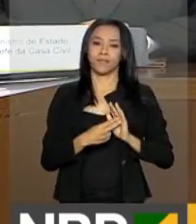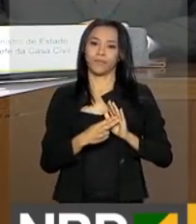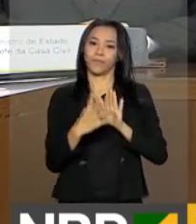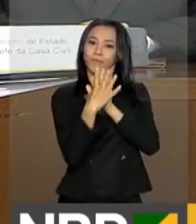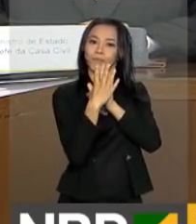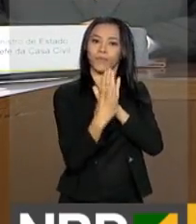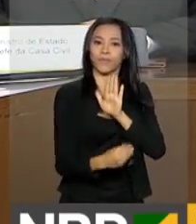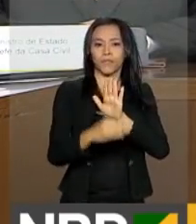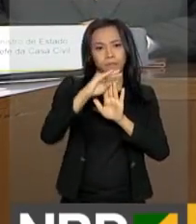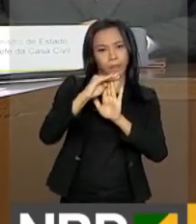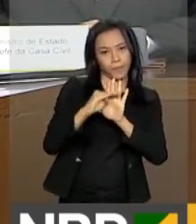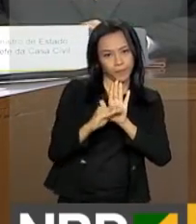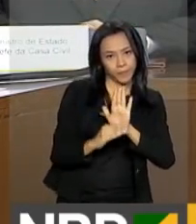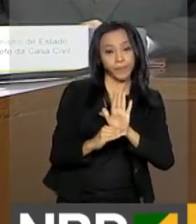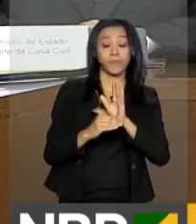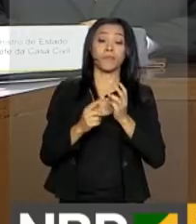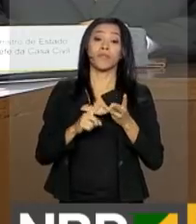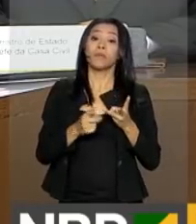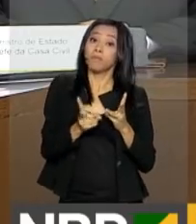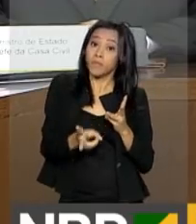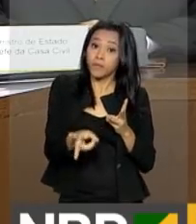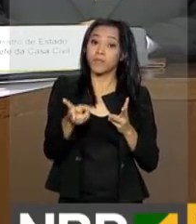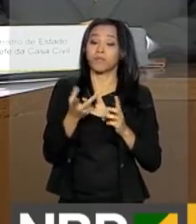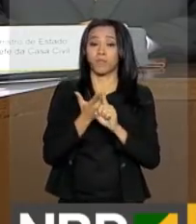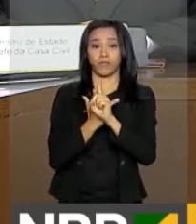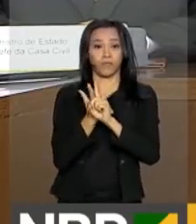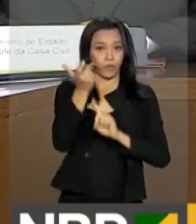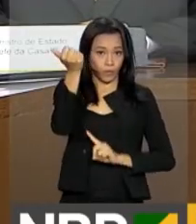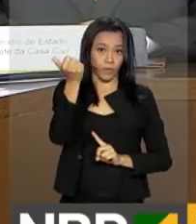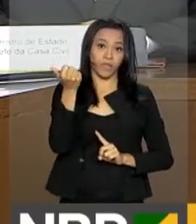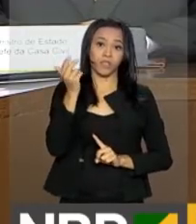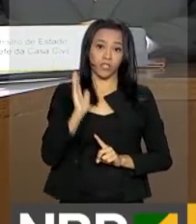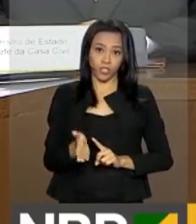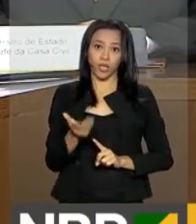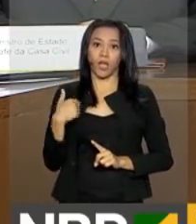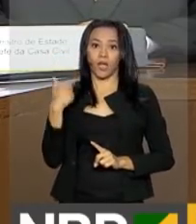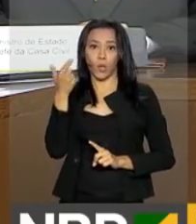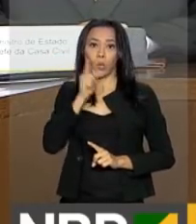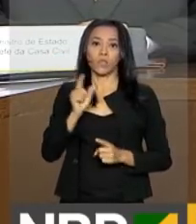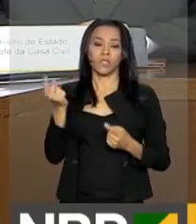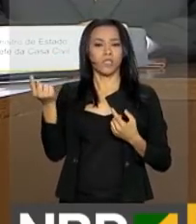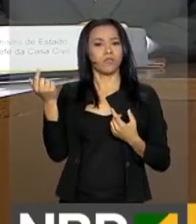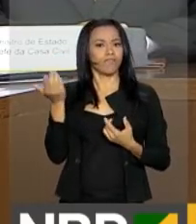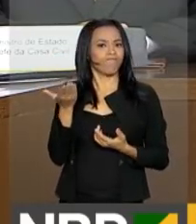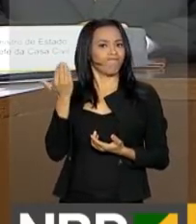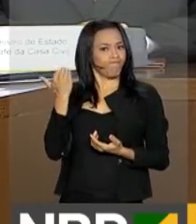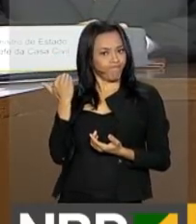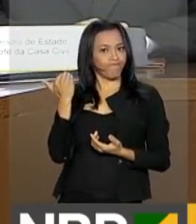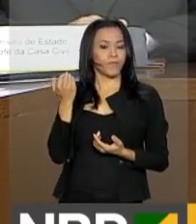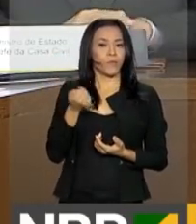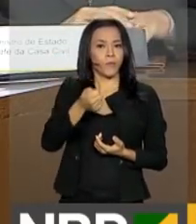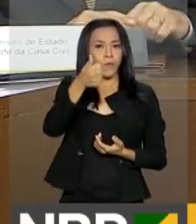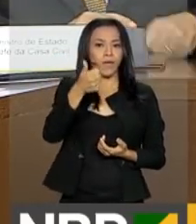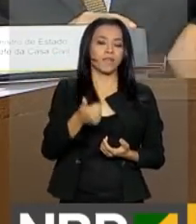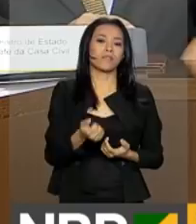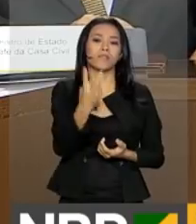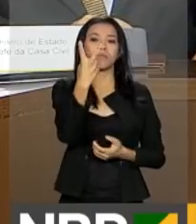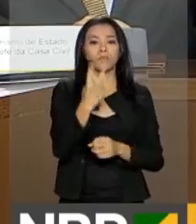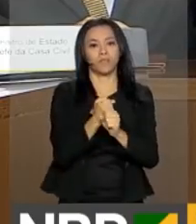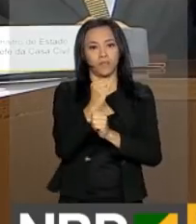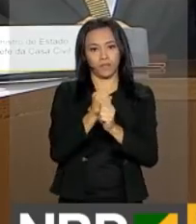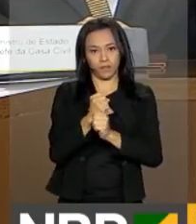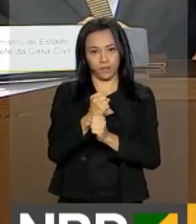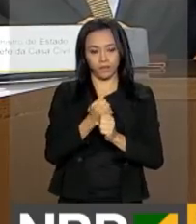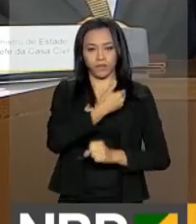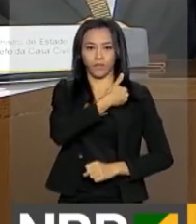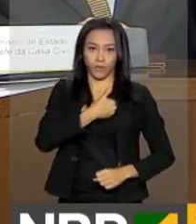e naturalmente com as mesmas vitória vez que nós temos tido nestes quase dois anos de